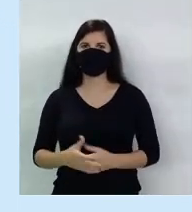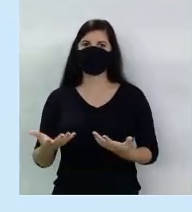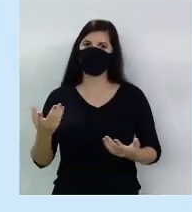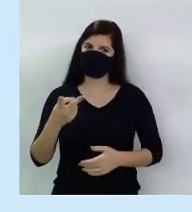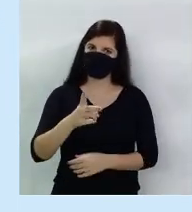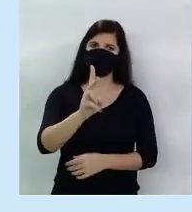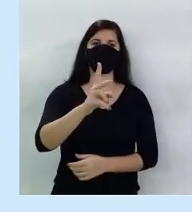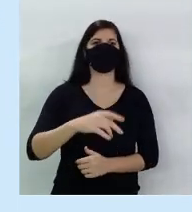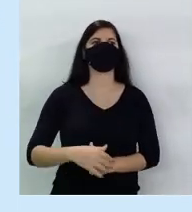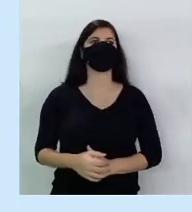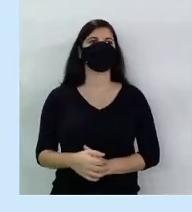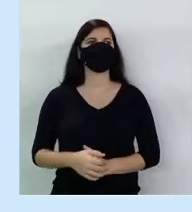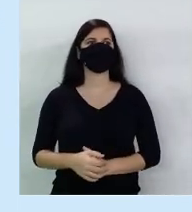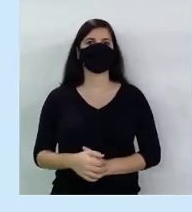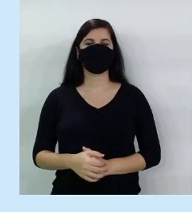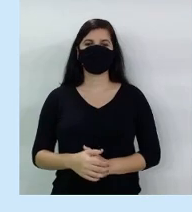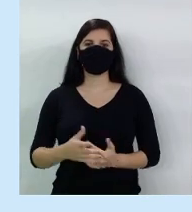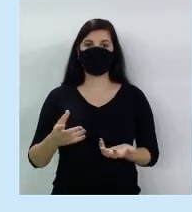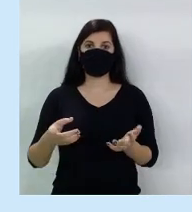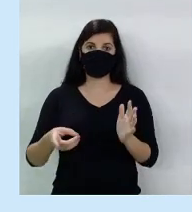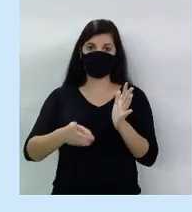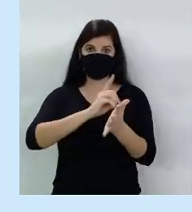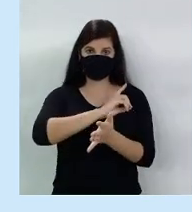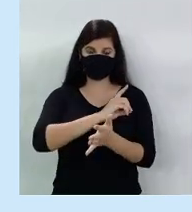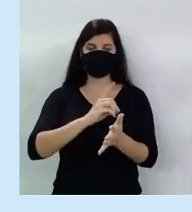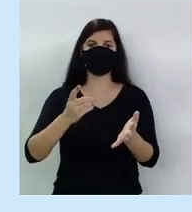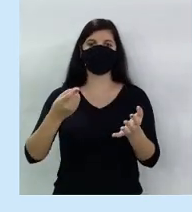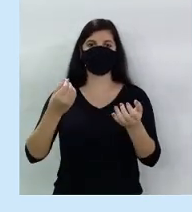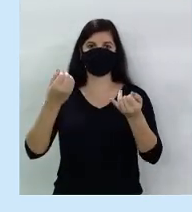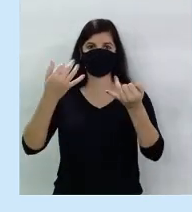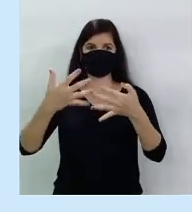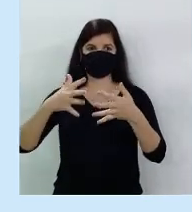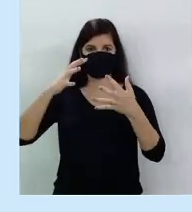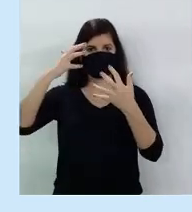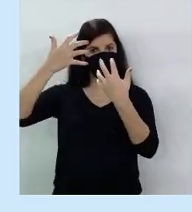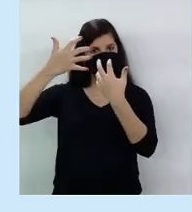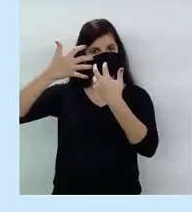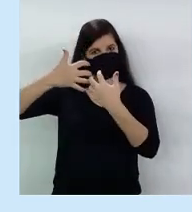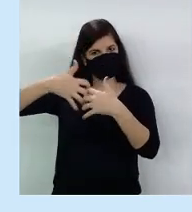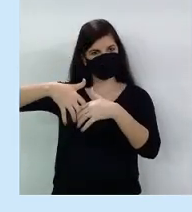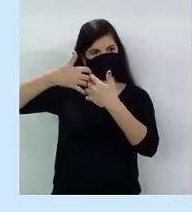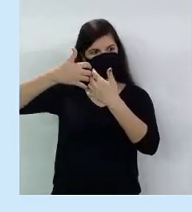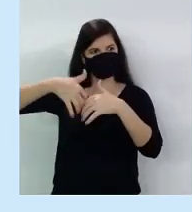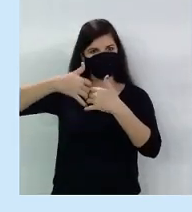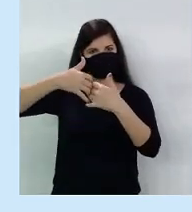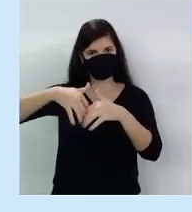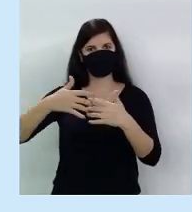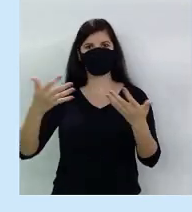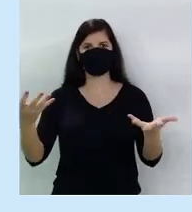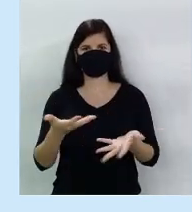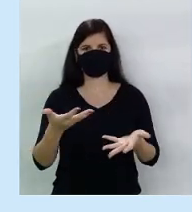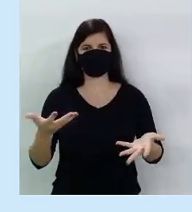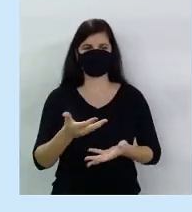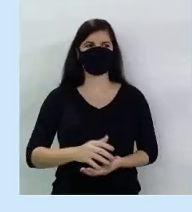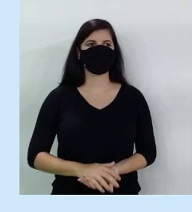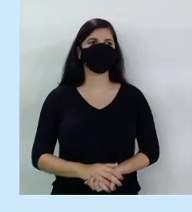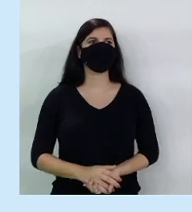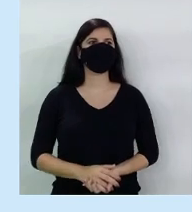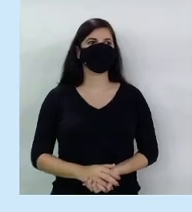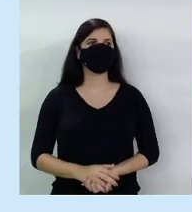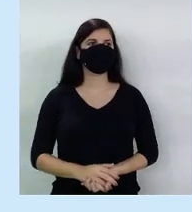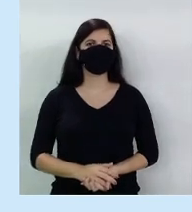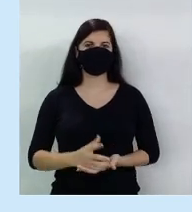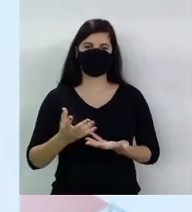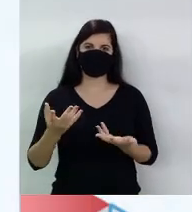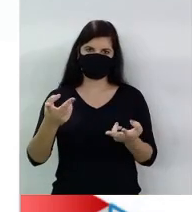em frente. Para antes, nós temos o quê? A reflexão norteadora de hoje. Olhando para a